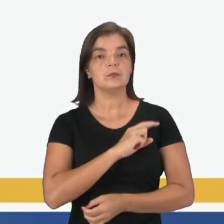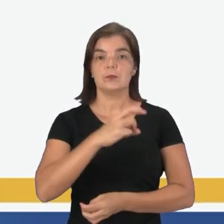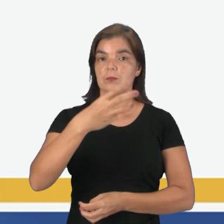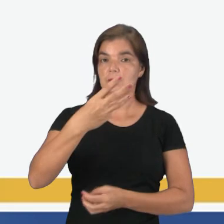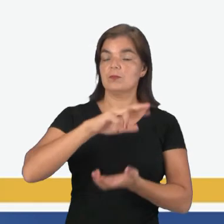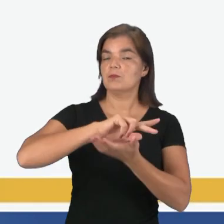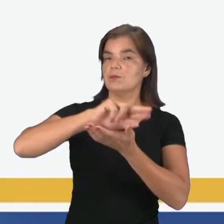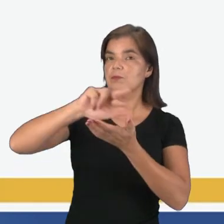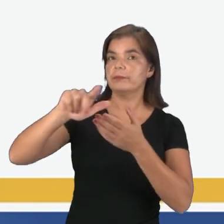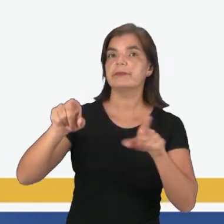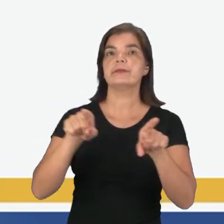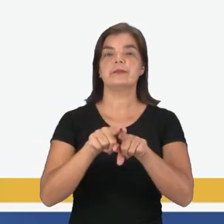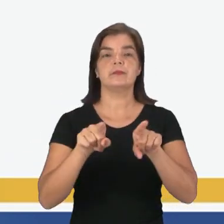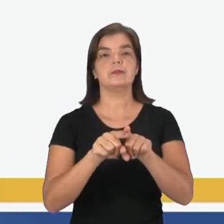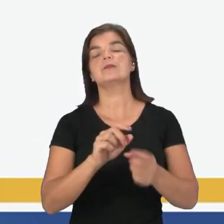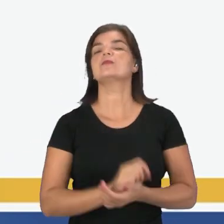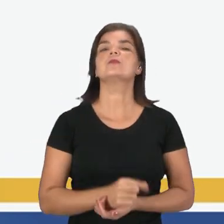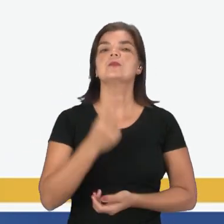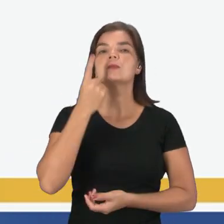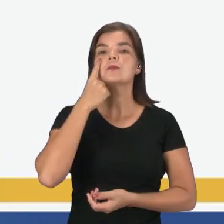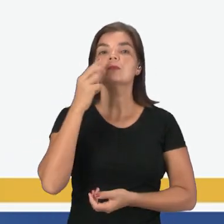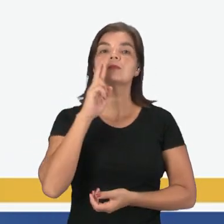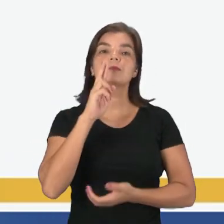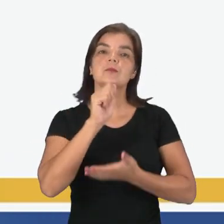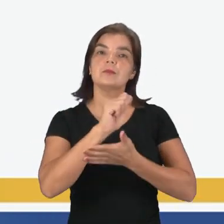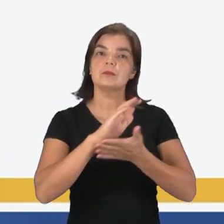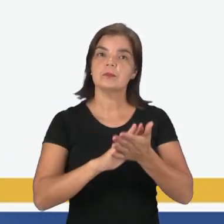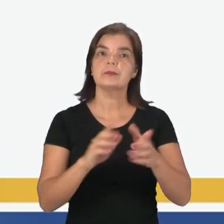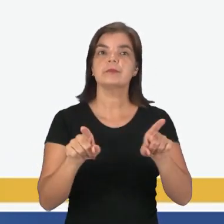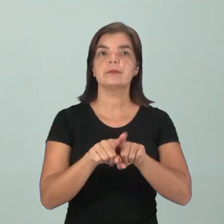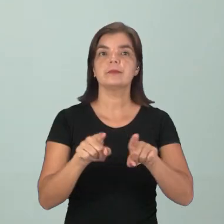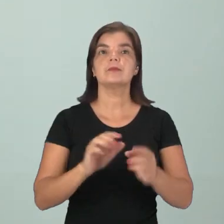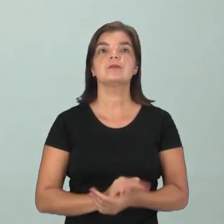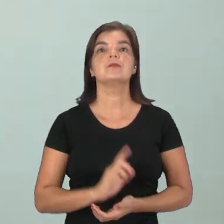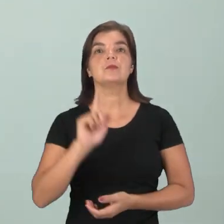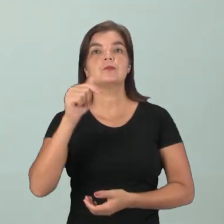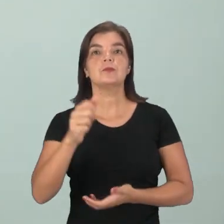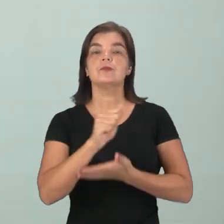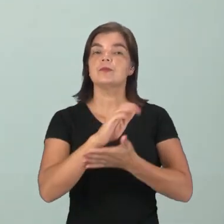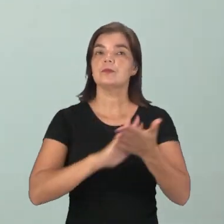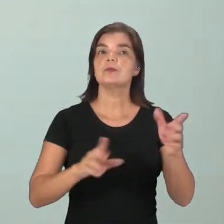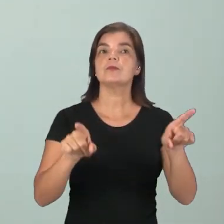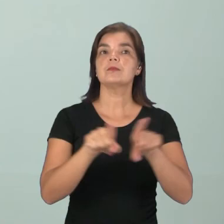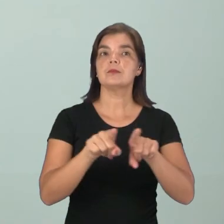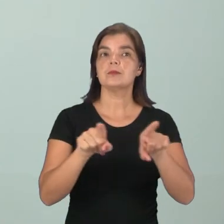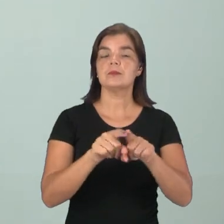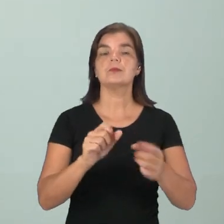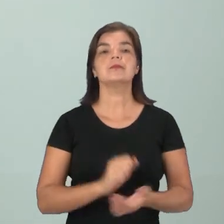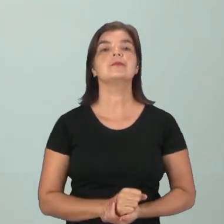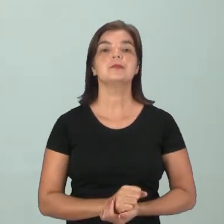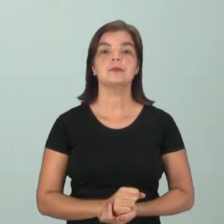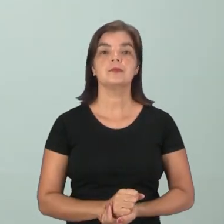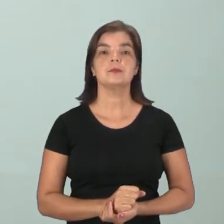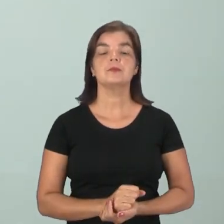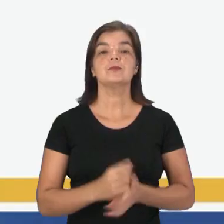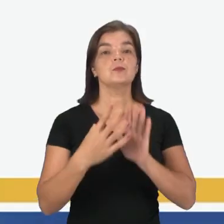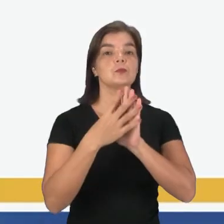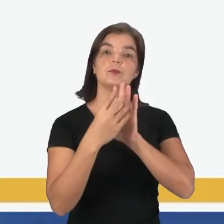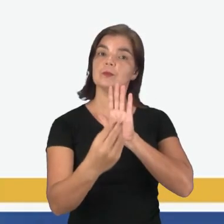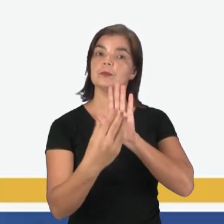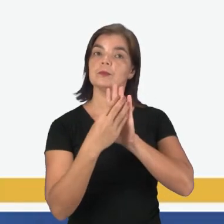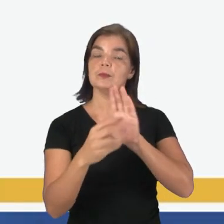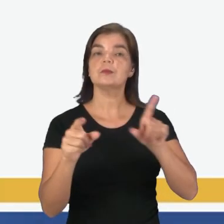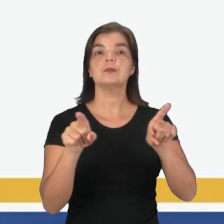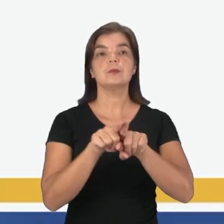e as religiões que são politeístas, para você fazer a correspondência. E no outro exercício, a correspondência